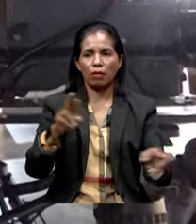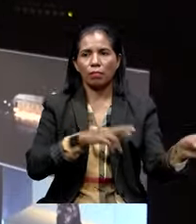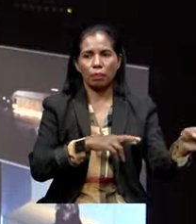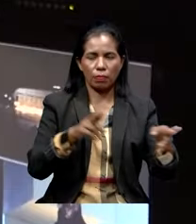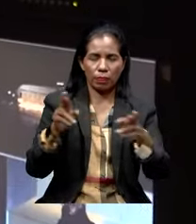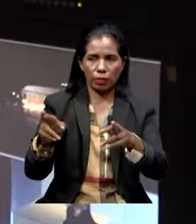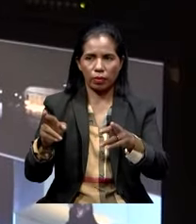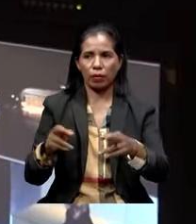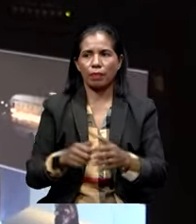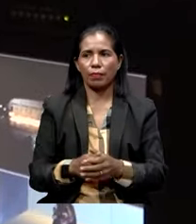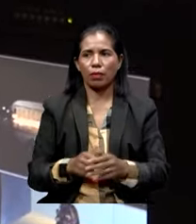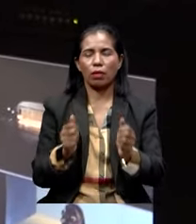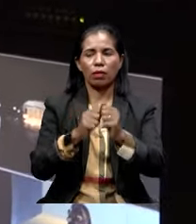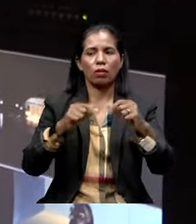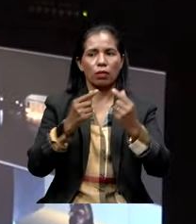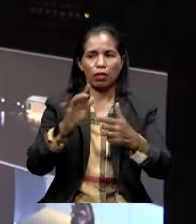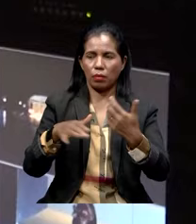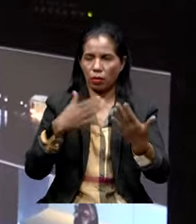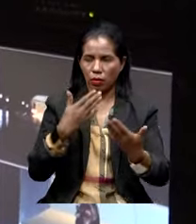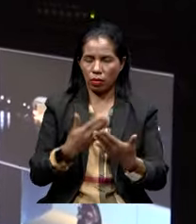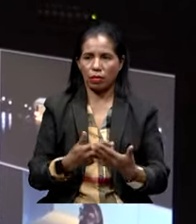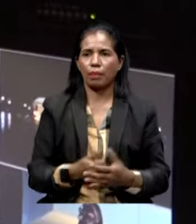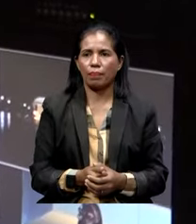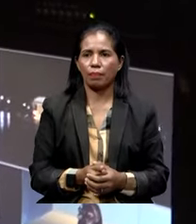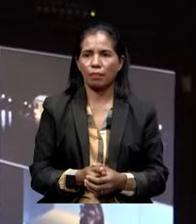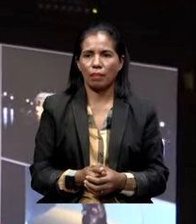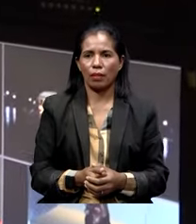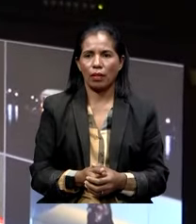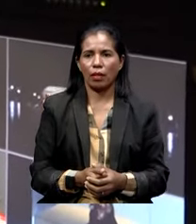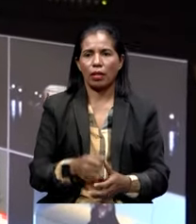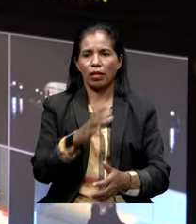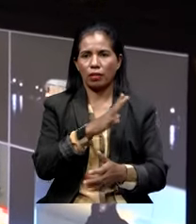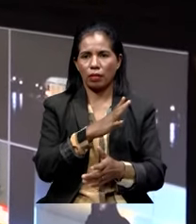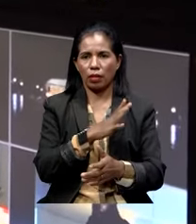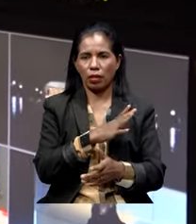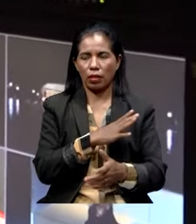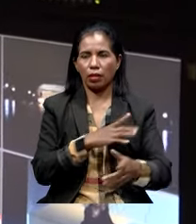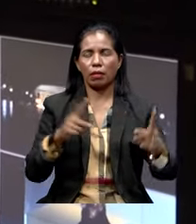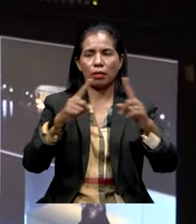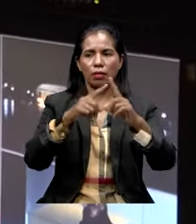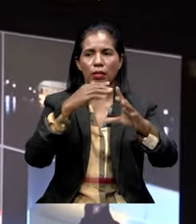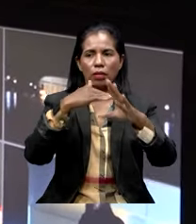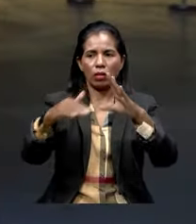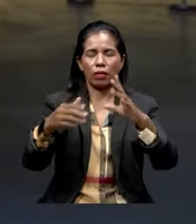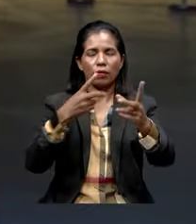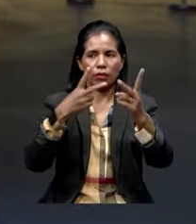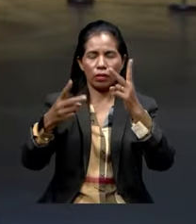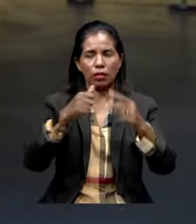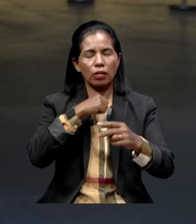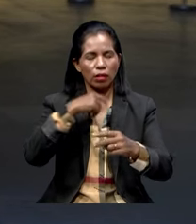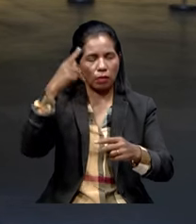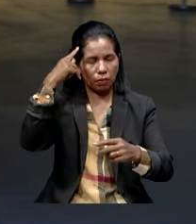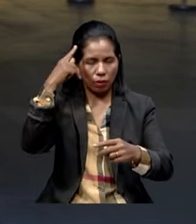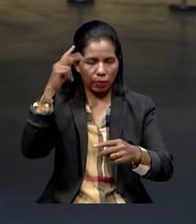tu on equipa tomak a tu hing ba transmissão e visitas papan niam